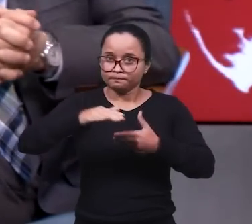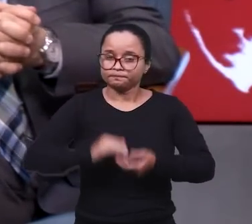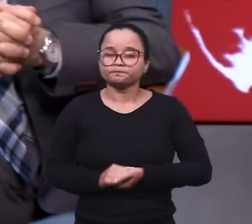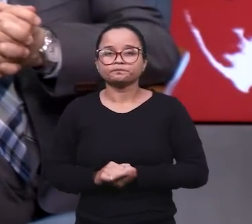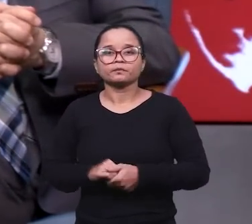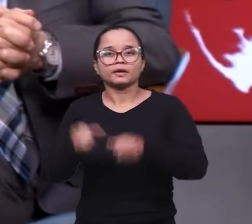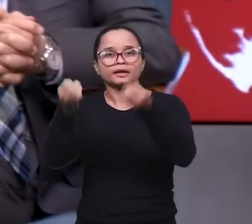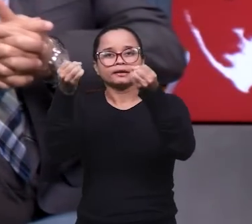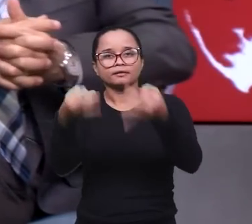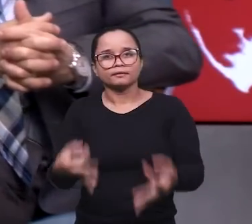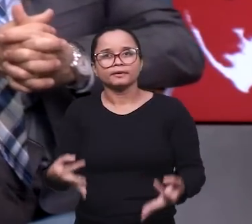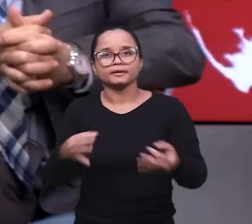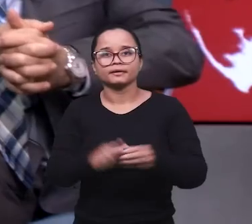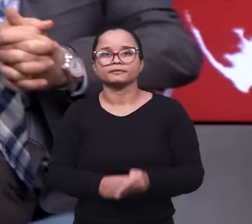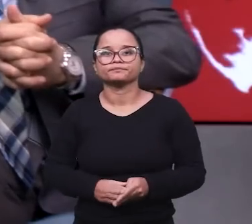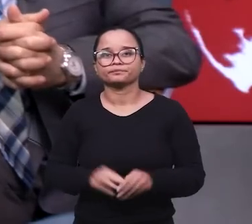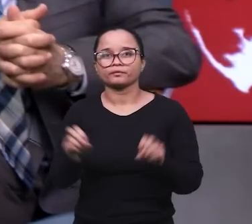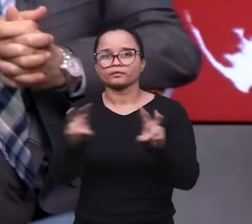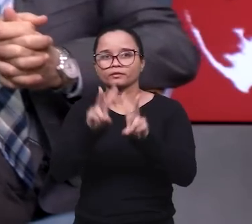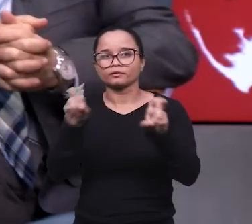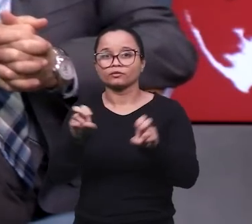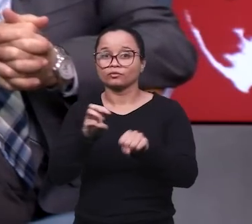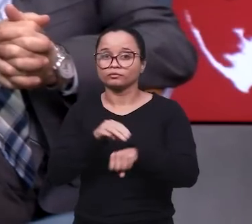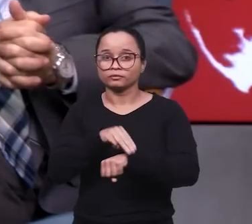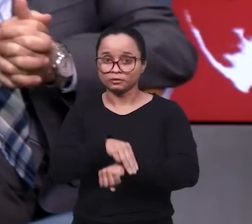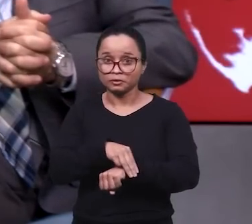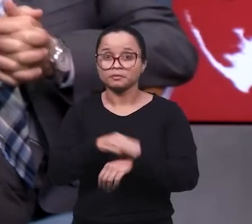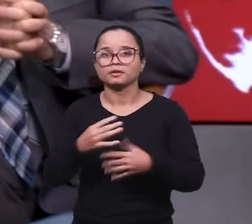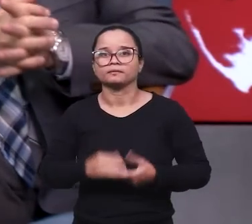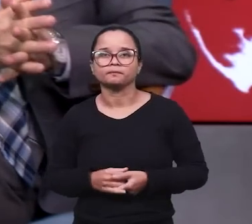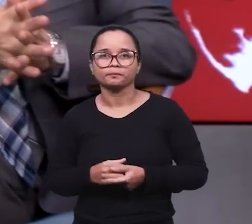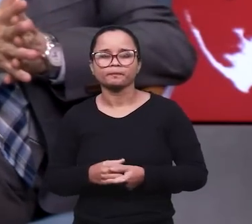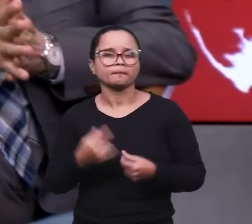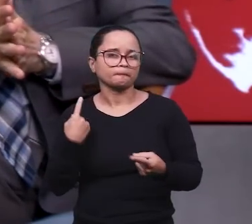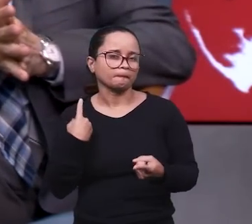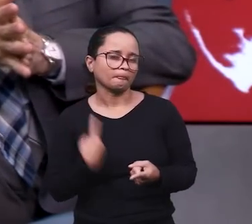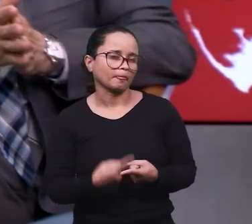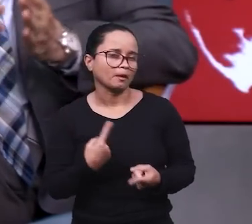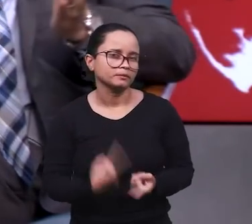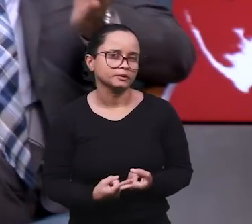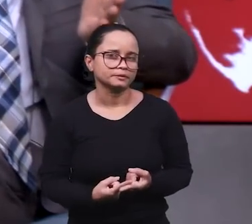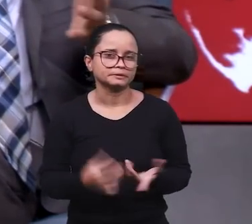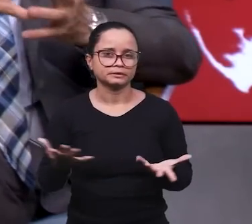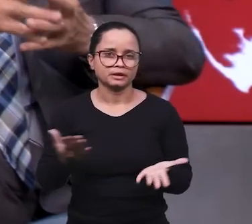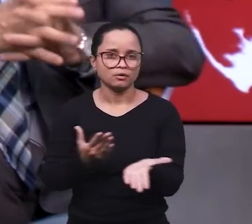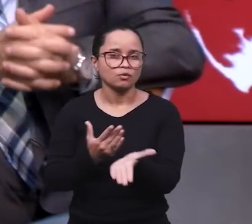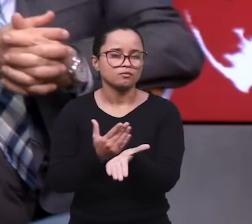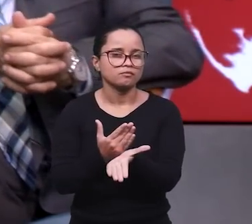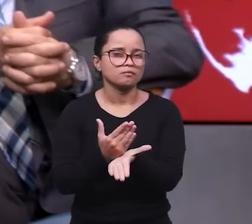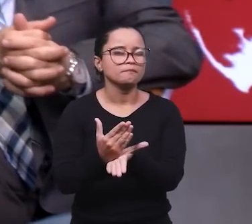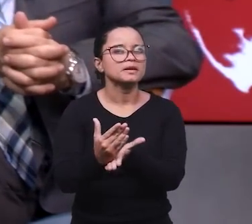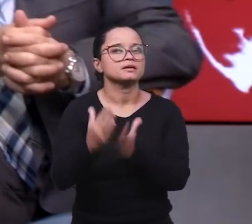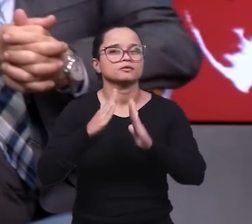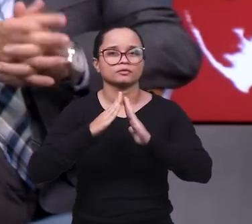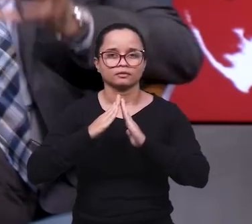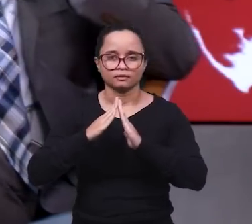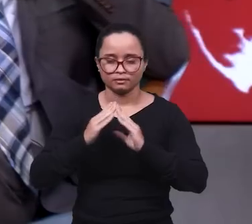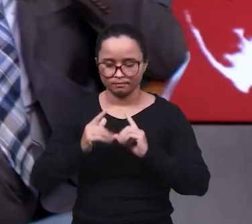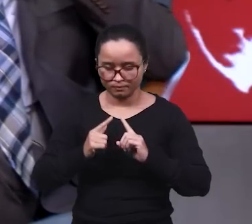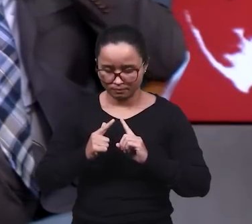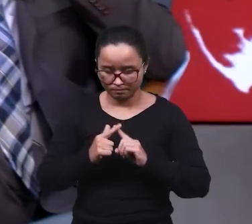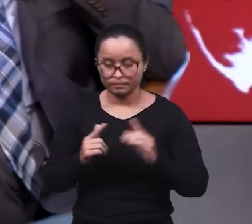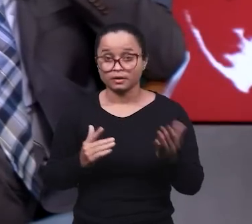partida para falarmos sobre ministérios. Por quê? Porque é o início da igreja, é